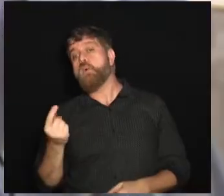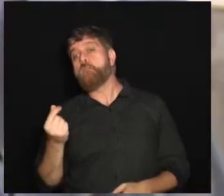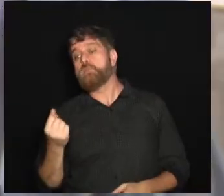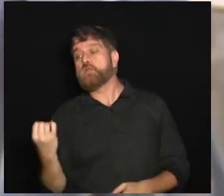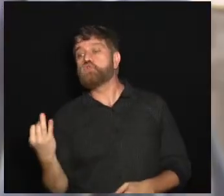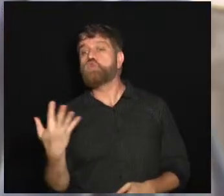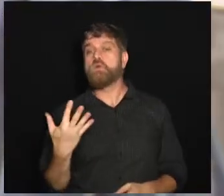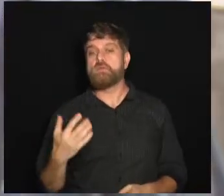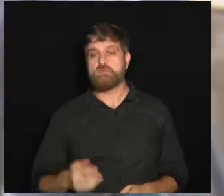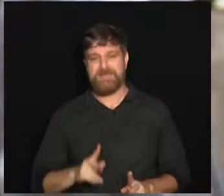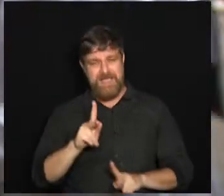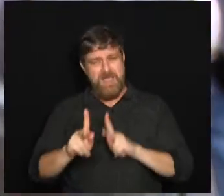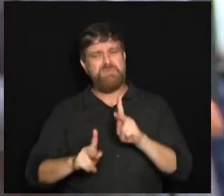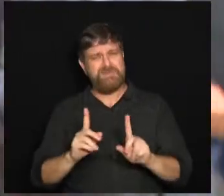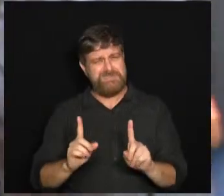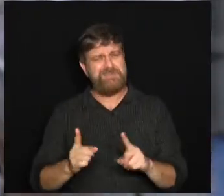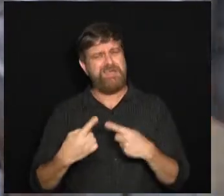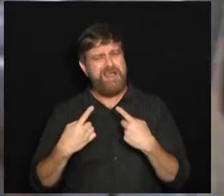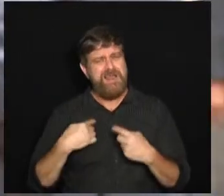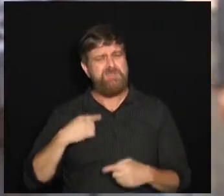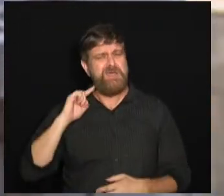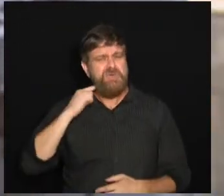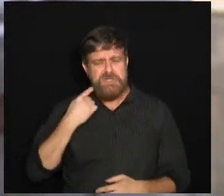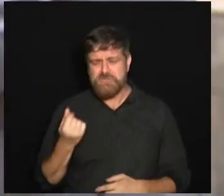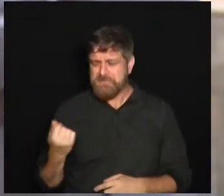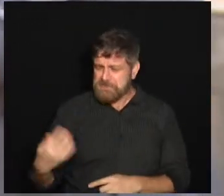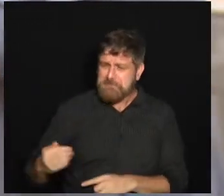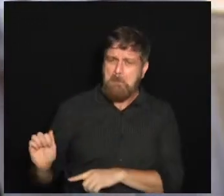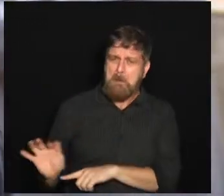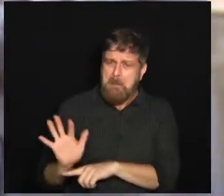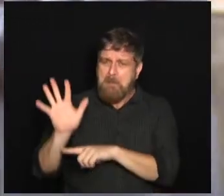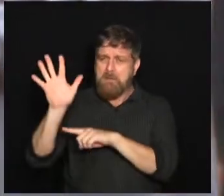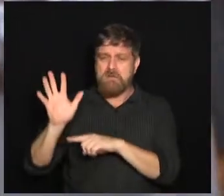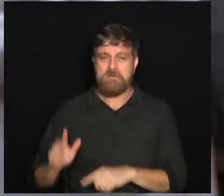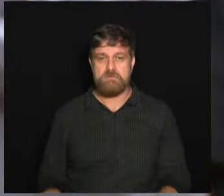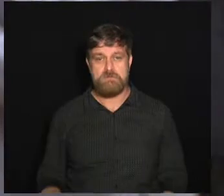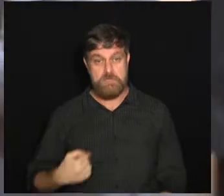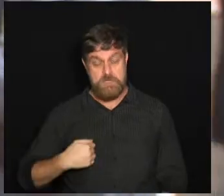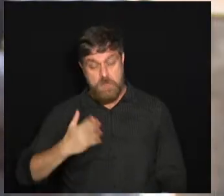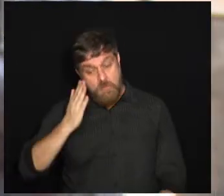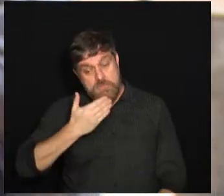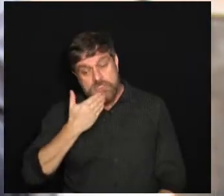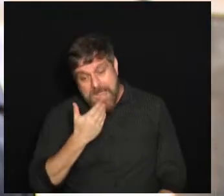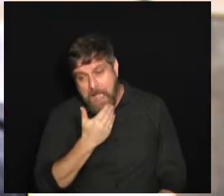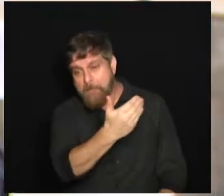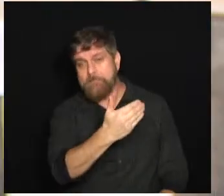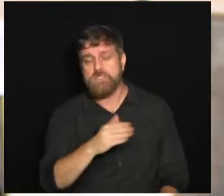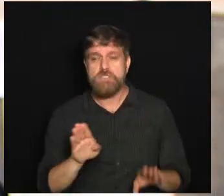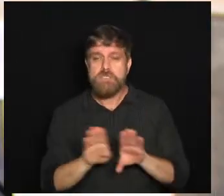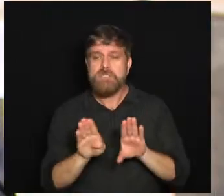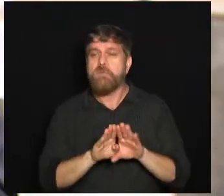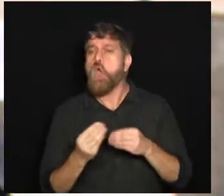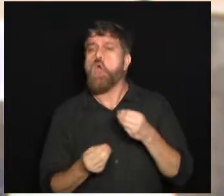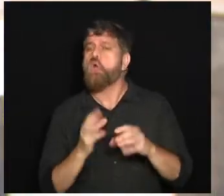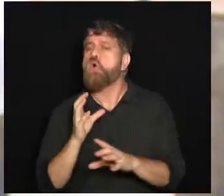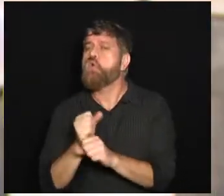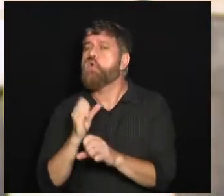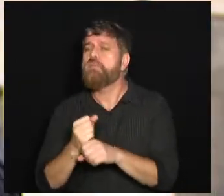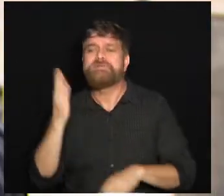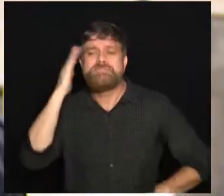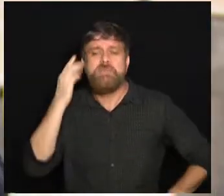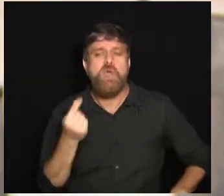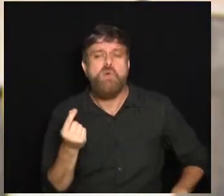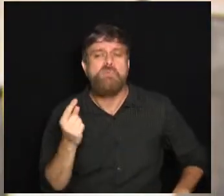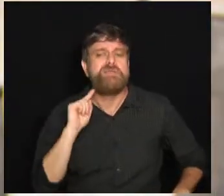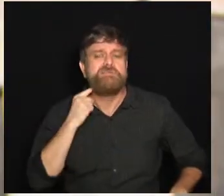A população tem reclamado que o valor da taxa de lixo tem sido elevado. Eu, inclusive, já pedi como é feito o cálculo da taxa de lixo em Campinas.